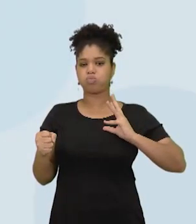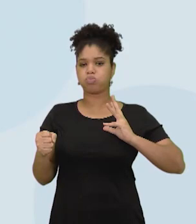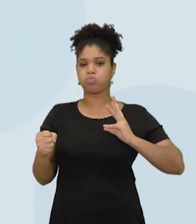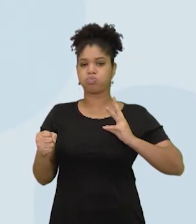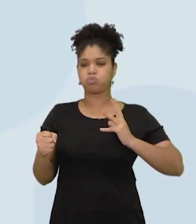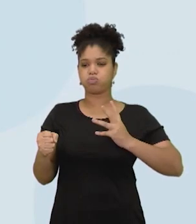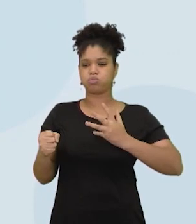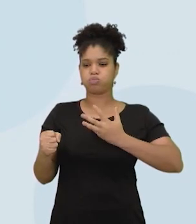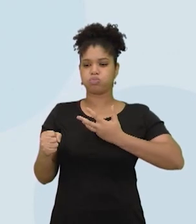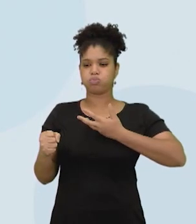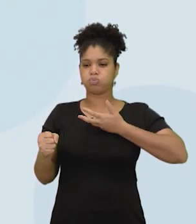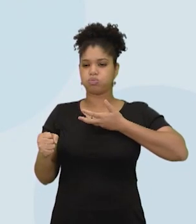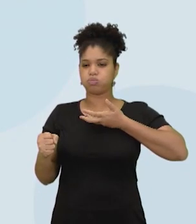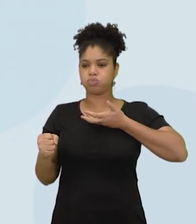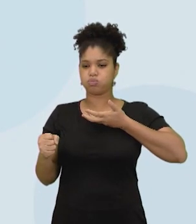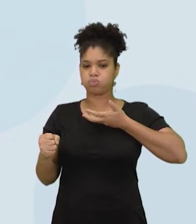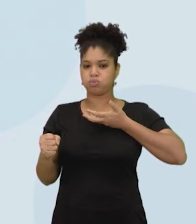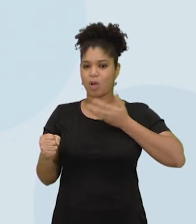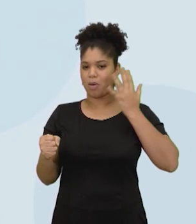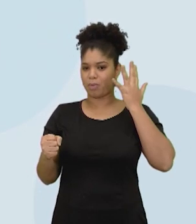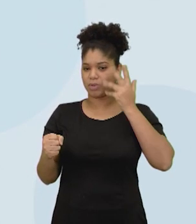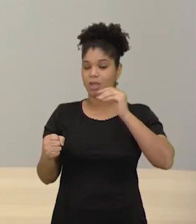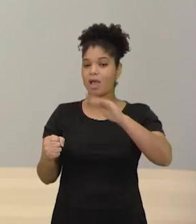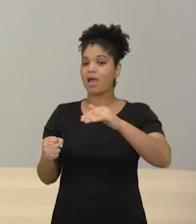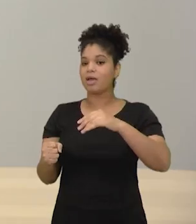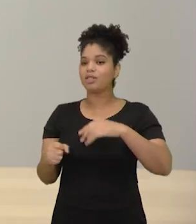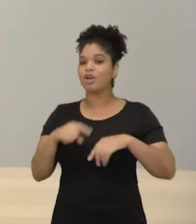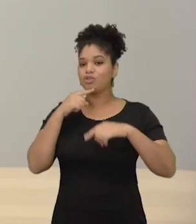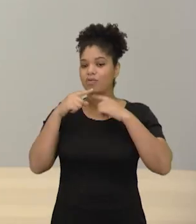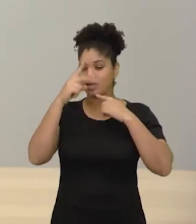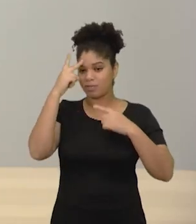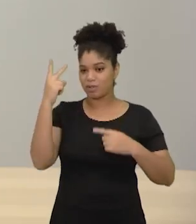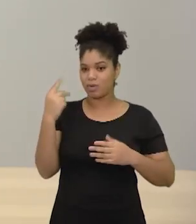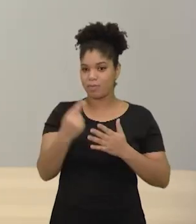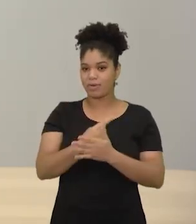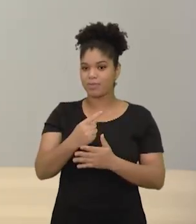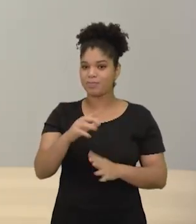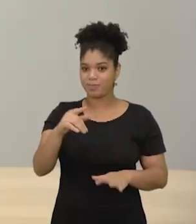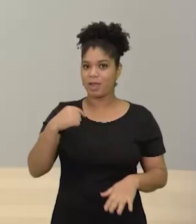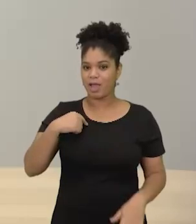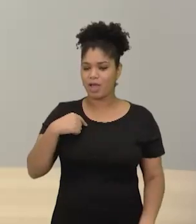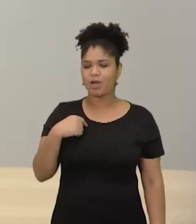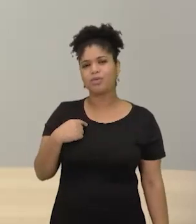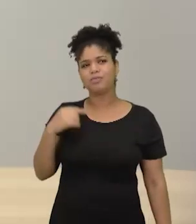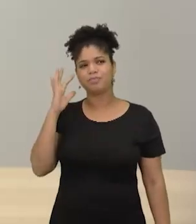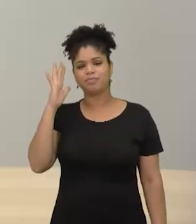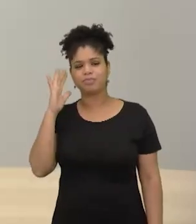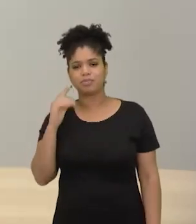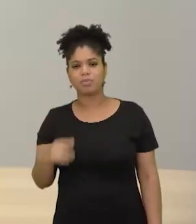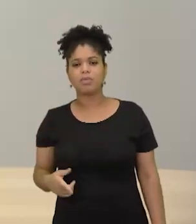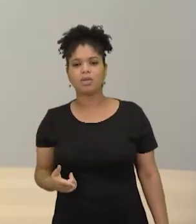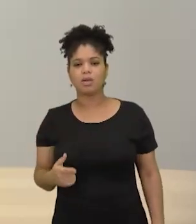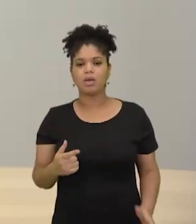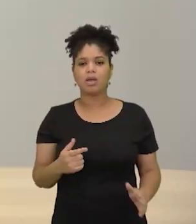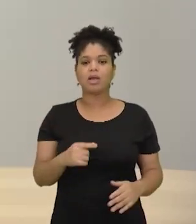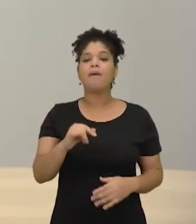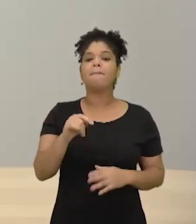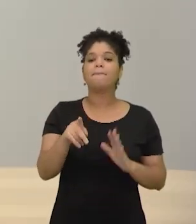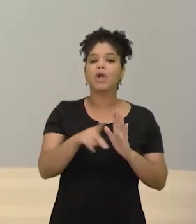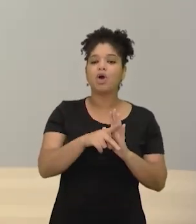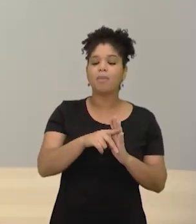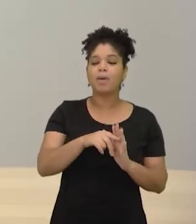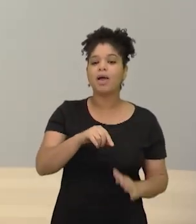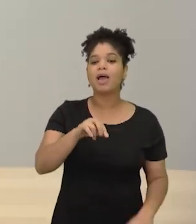impecável. Impecávelzinho. Então, é isso. Auro, eu só queria tirar a dúvida aqui do pessoal, assim, não tirar dúvida, eu fiquei com essa dúvida. Iracenópolis não é em